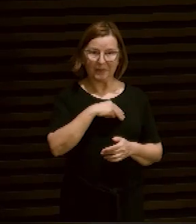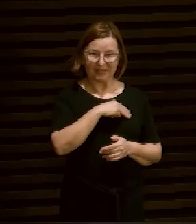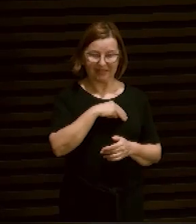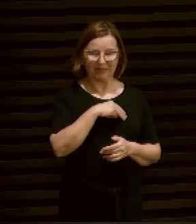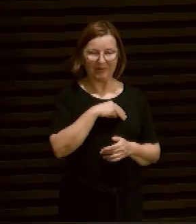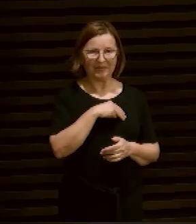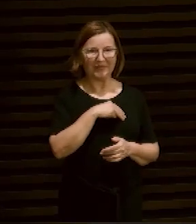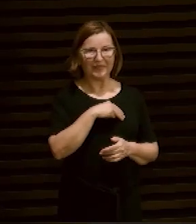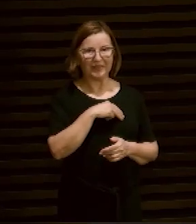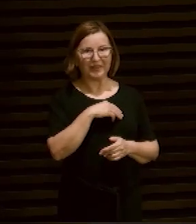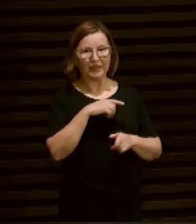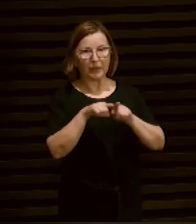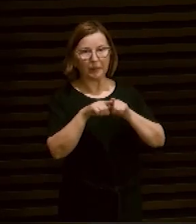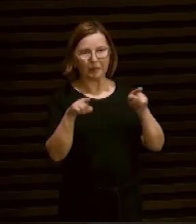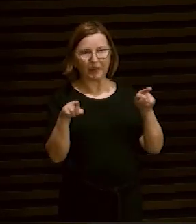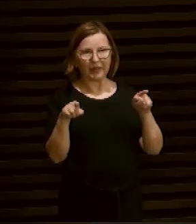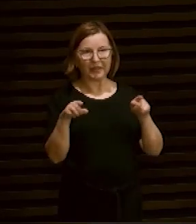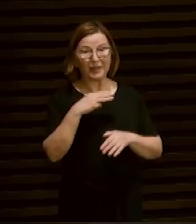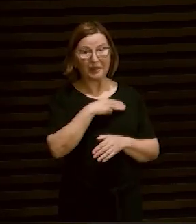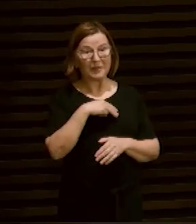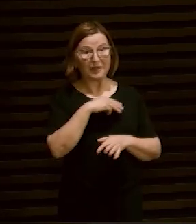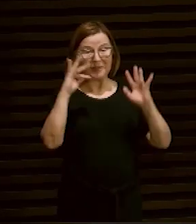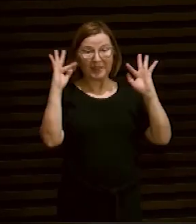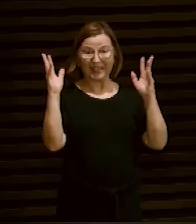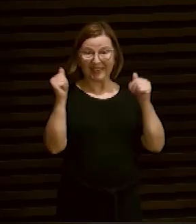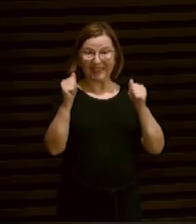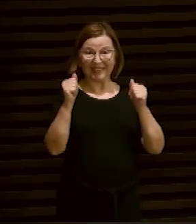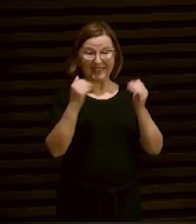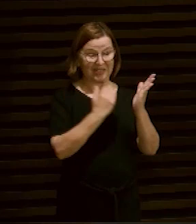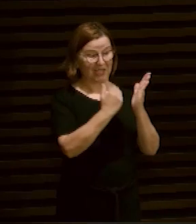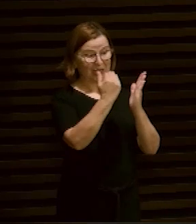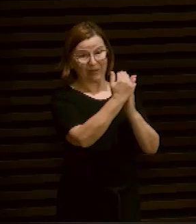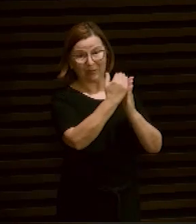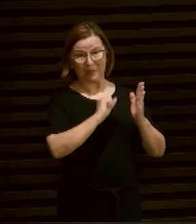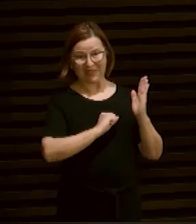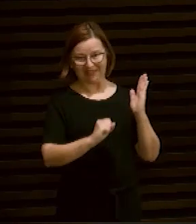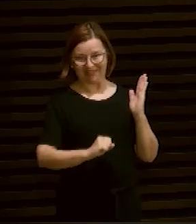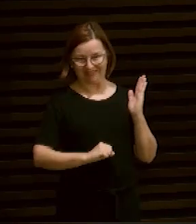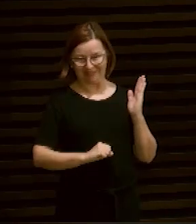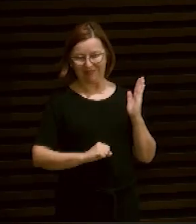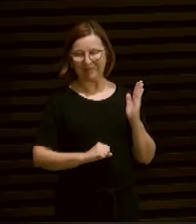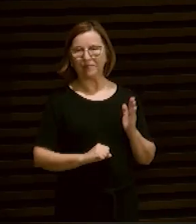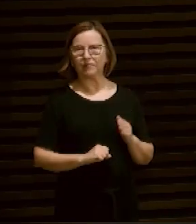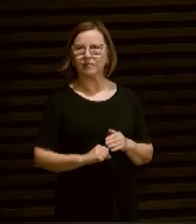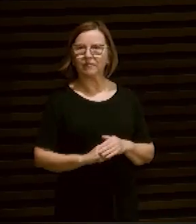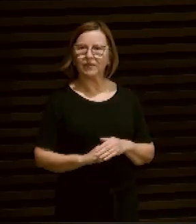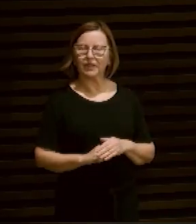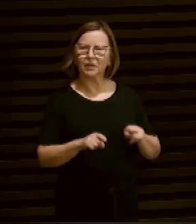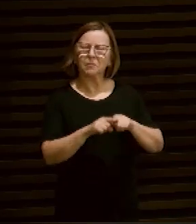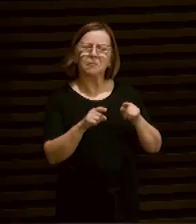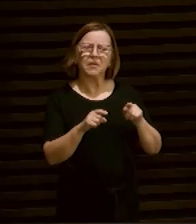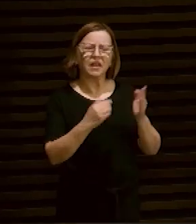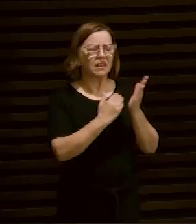enviada, mas é uma missão maravilhosa de sumo sacerdote. Mas sumo sacerdote